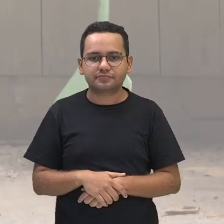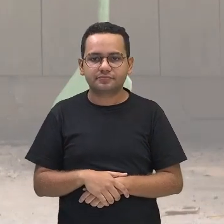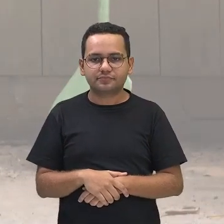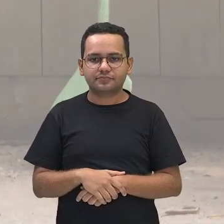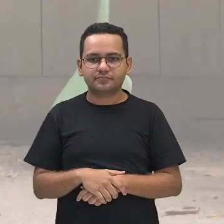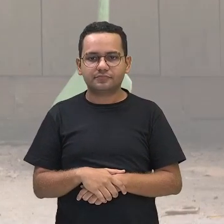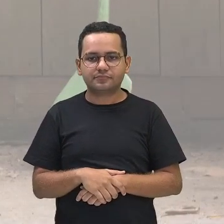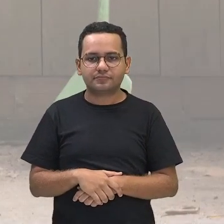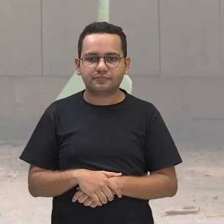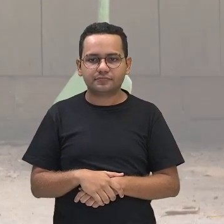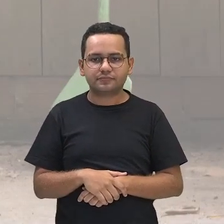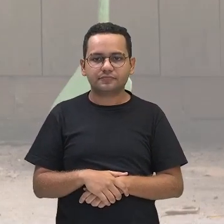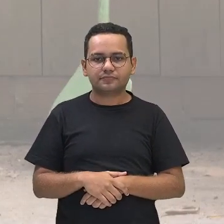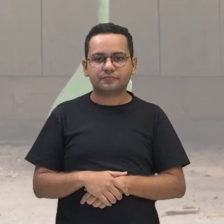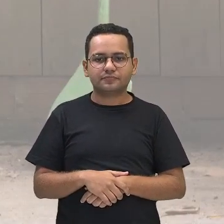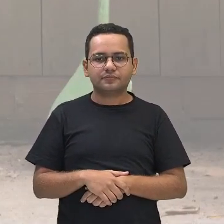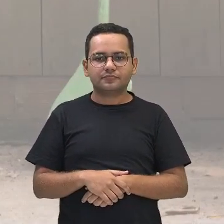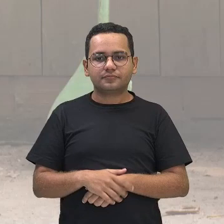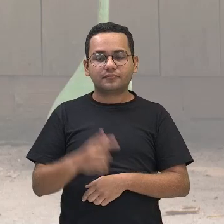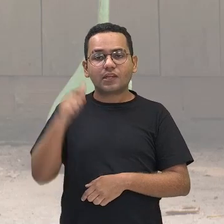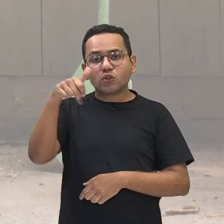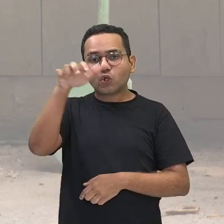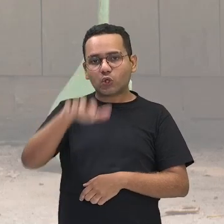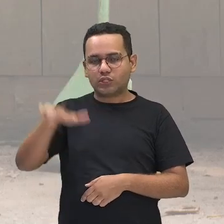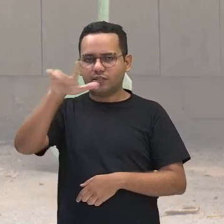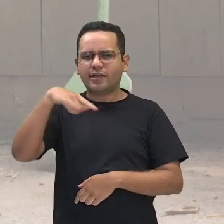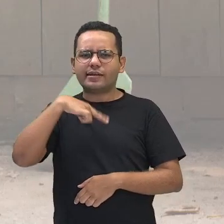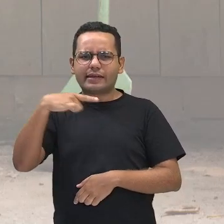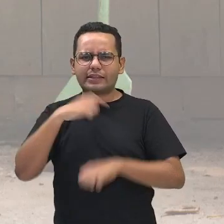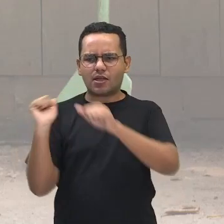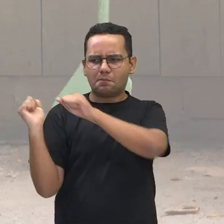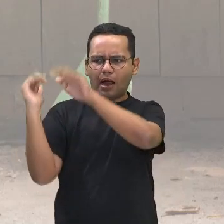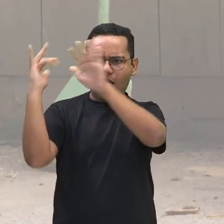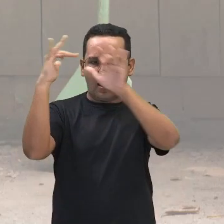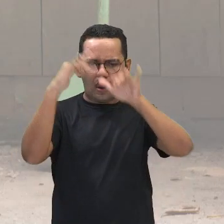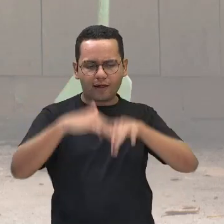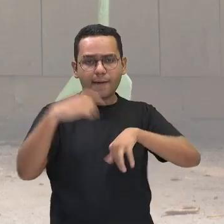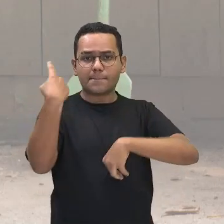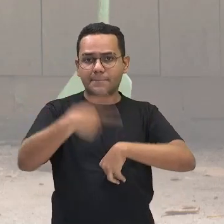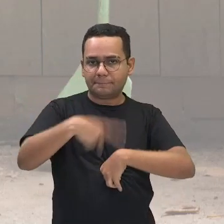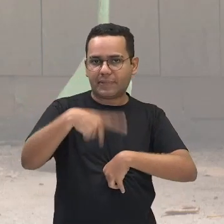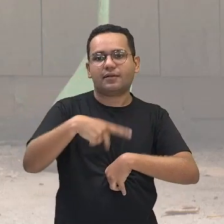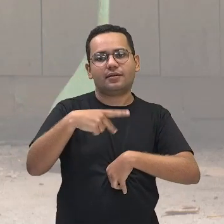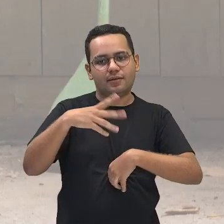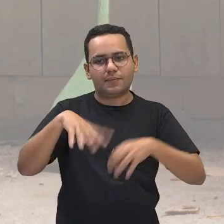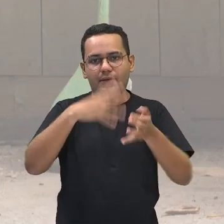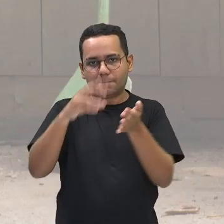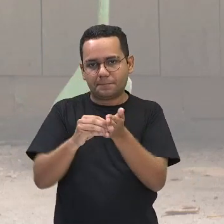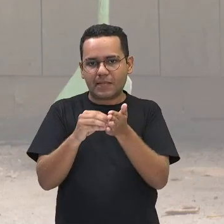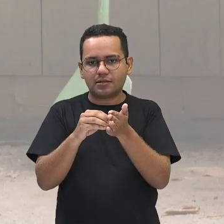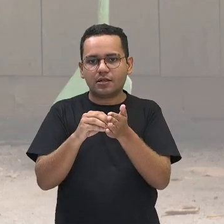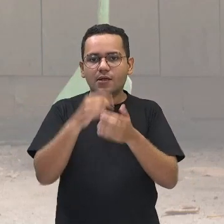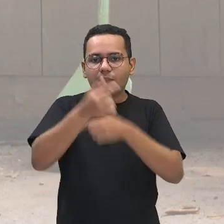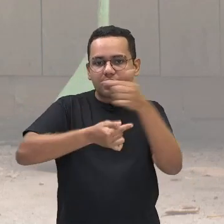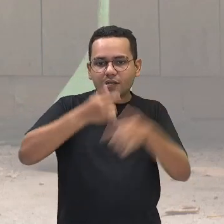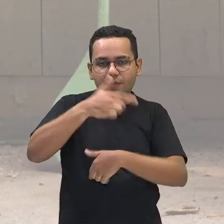o nordestino e as ondas migratórias que vieram para a região amazônica para trabalhar nesse